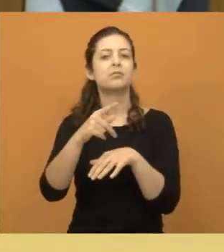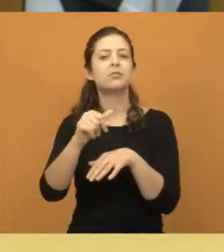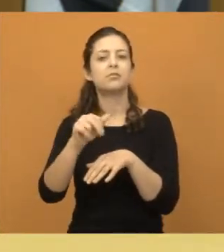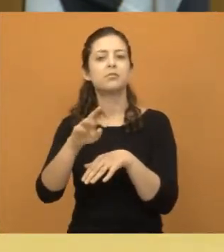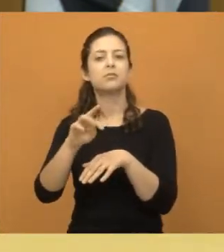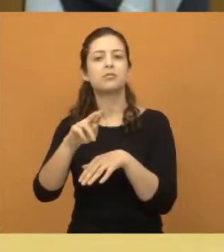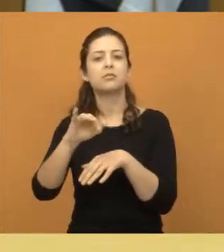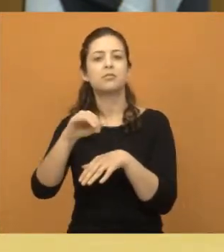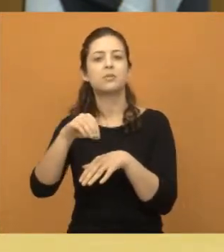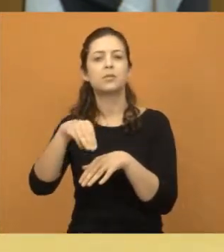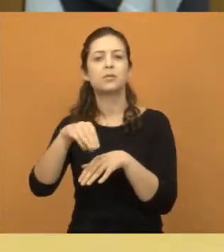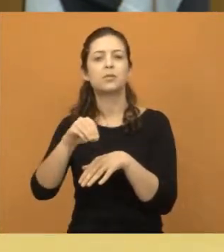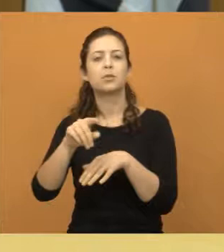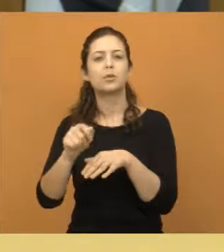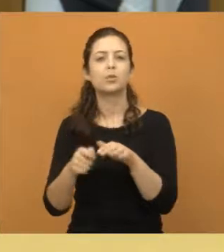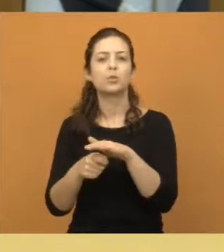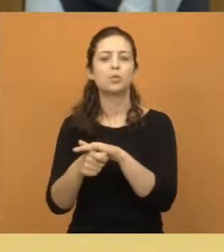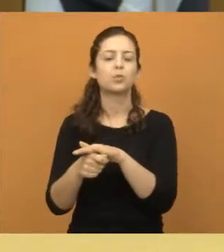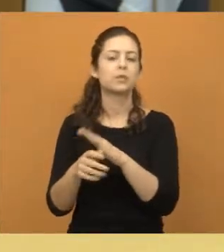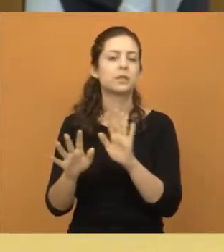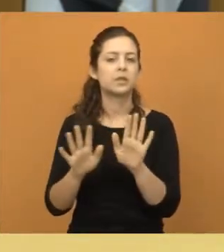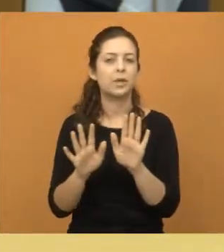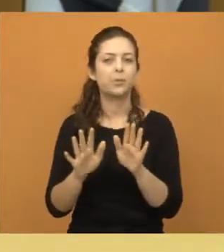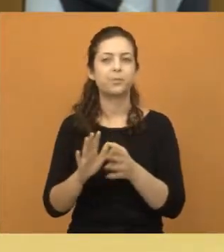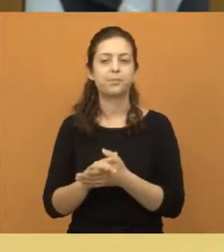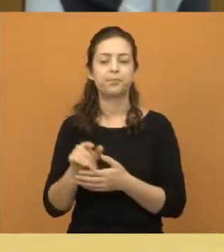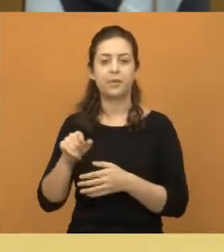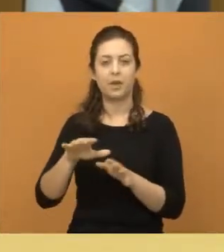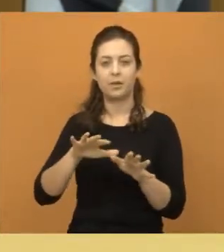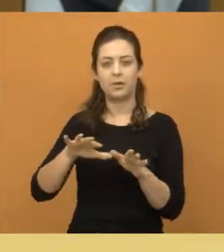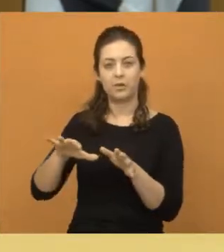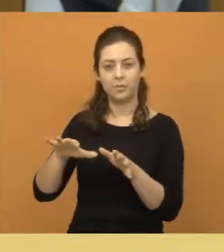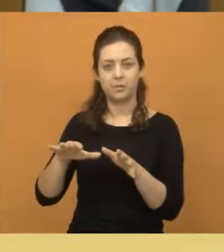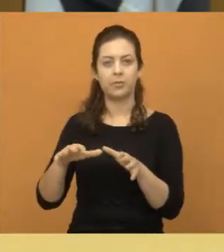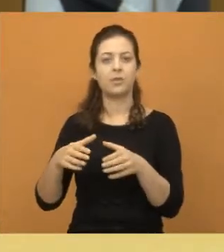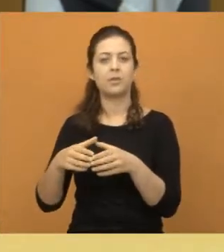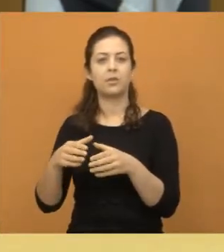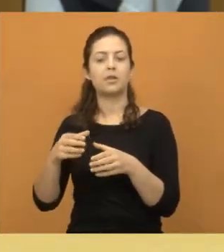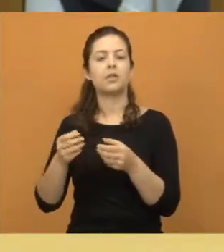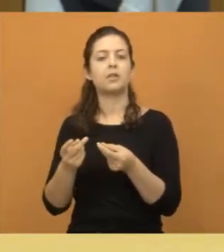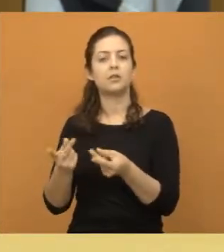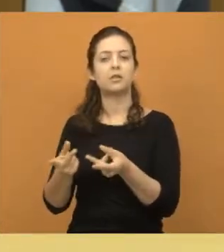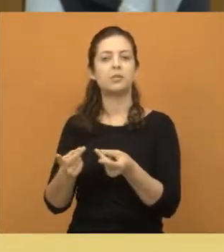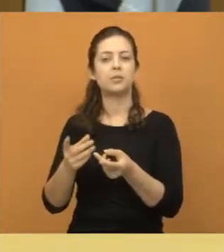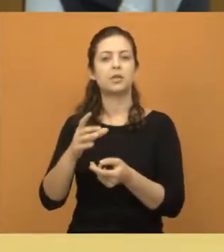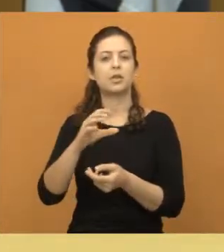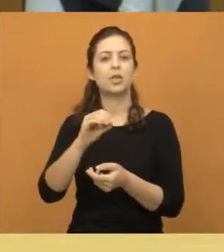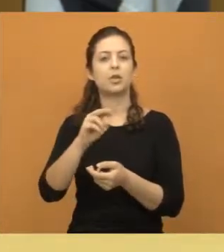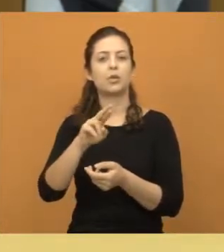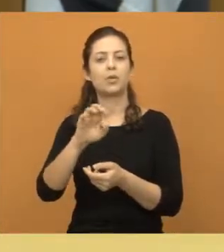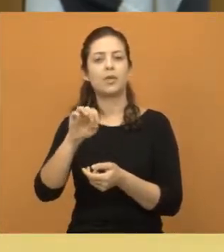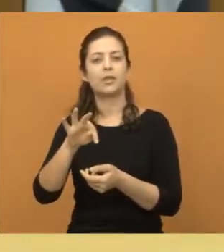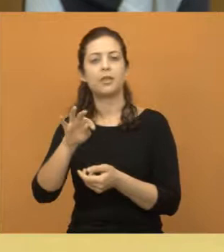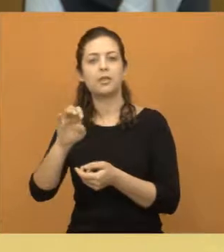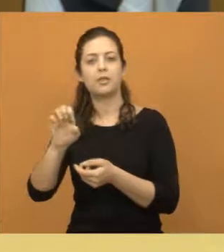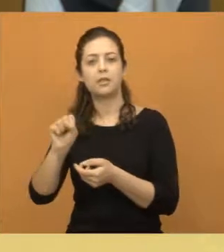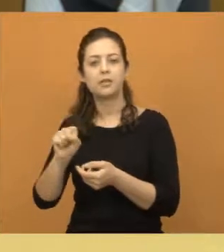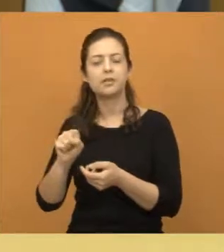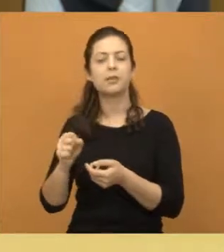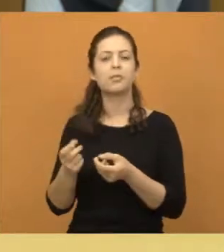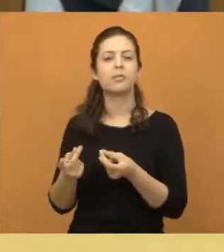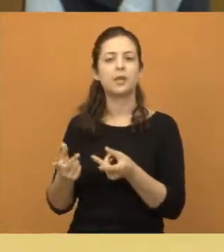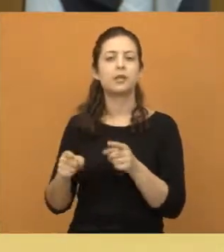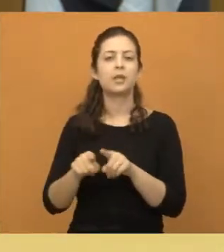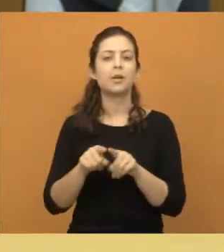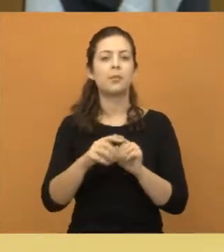que não agregam investimentos. Essas são as denominadas despesas correntes. E temos as